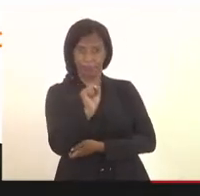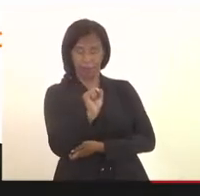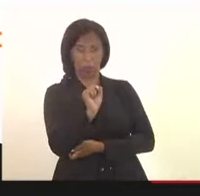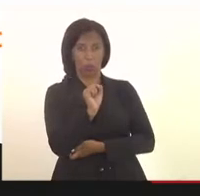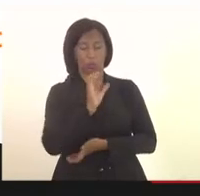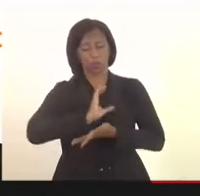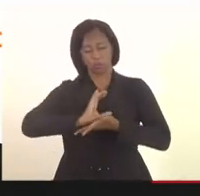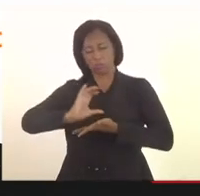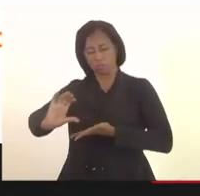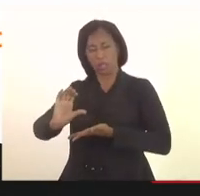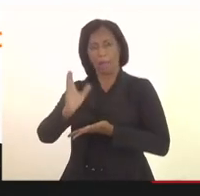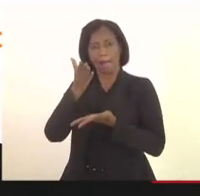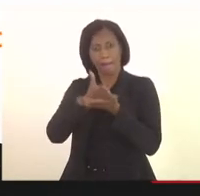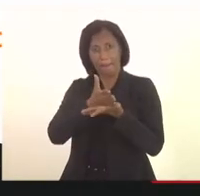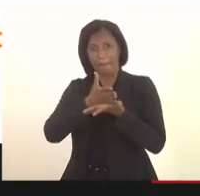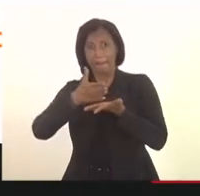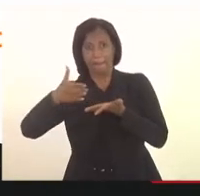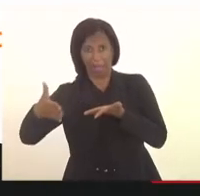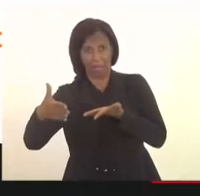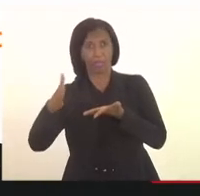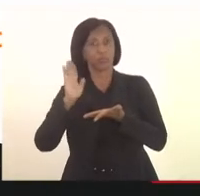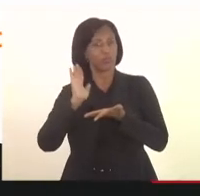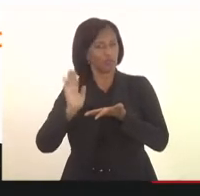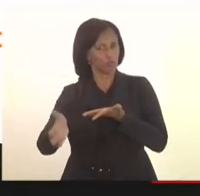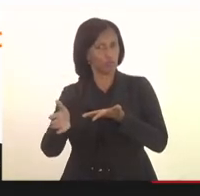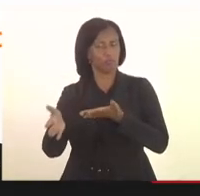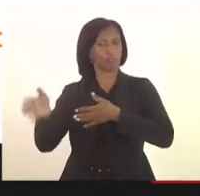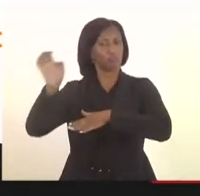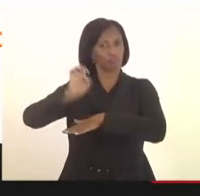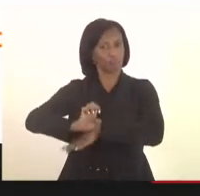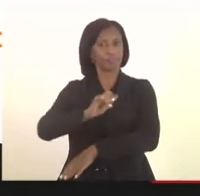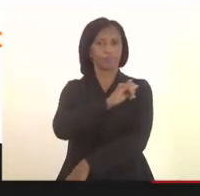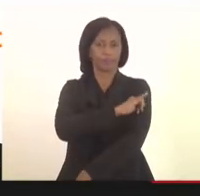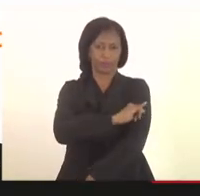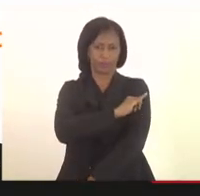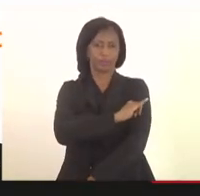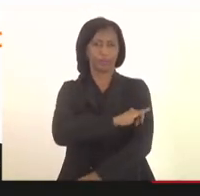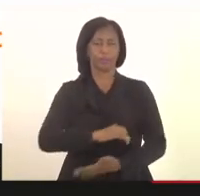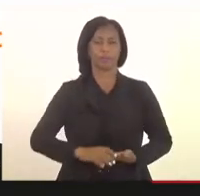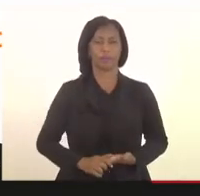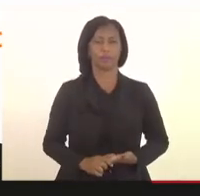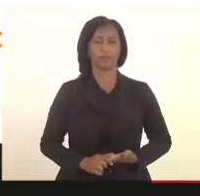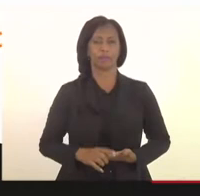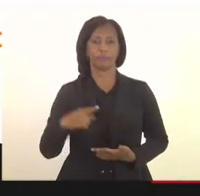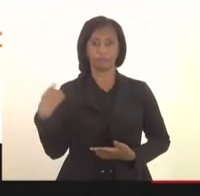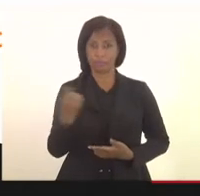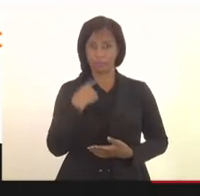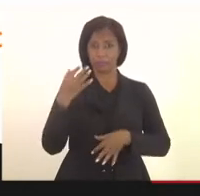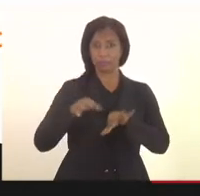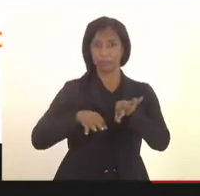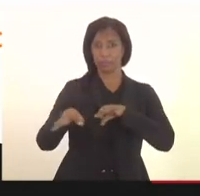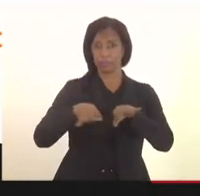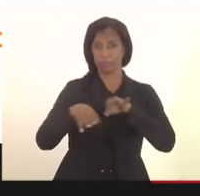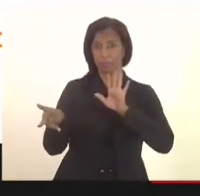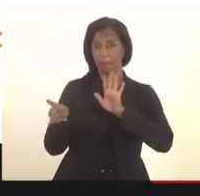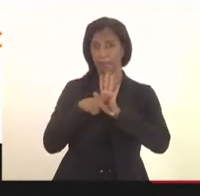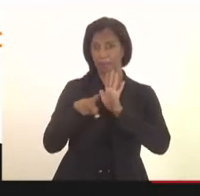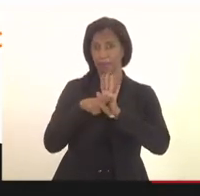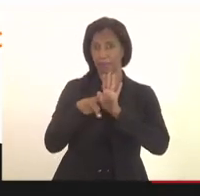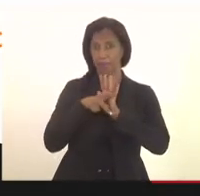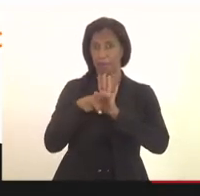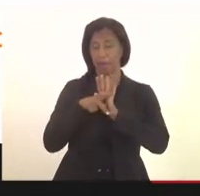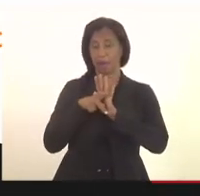maior parte desse investimento foi realizado no estado do Rio de Janeiro. Nosso projeto próprio,